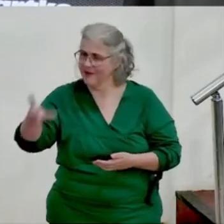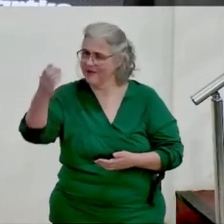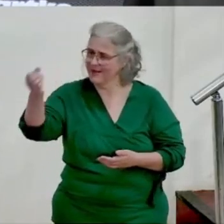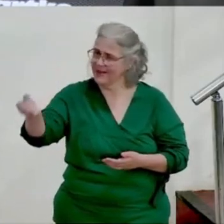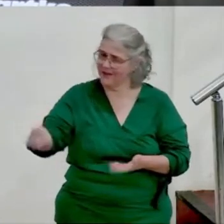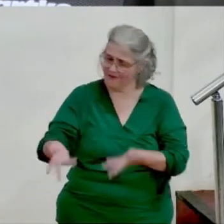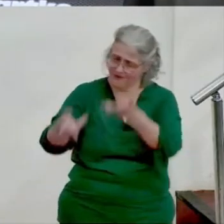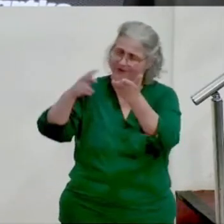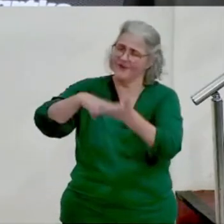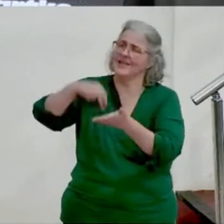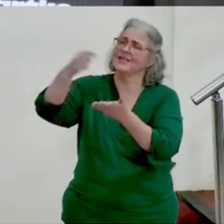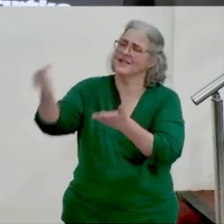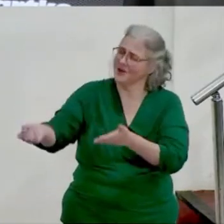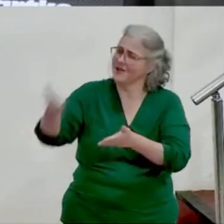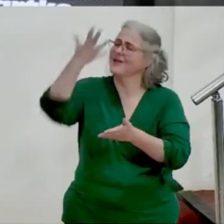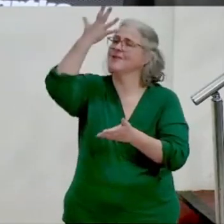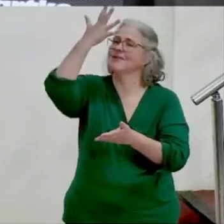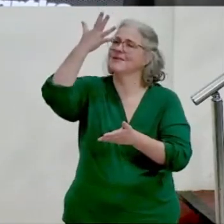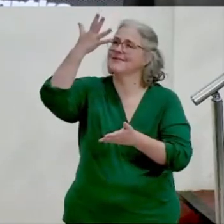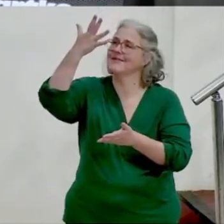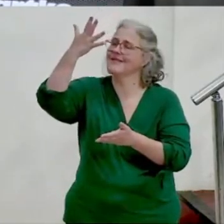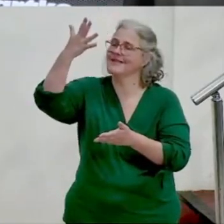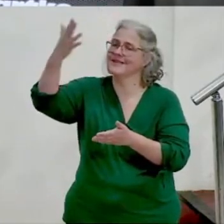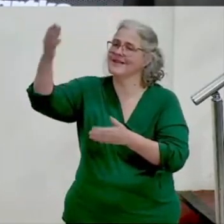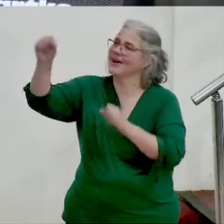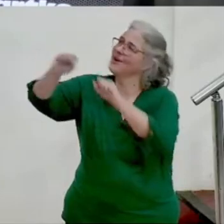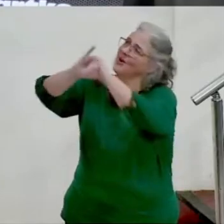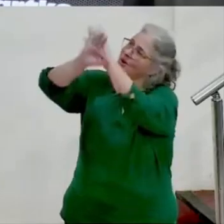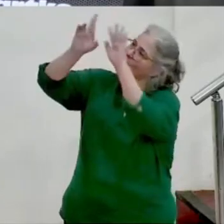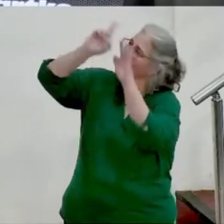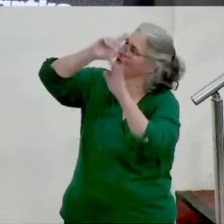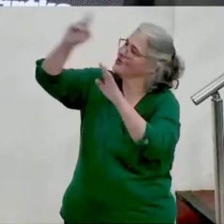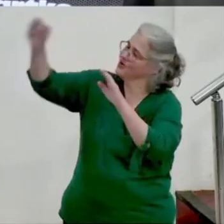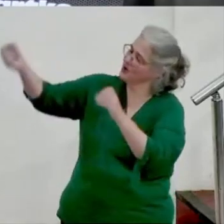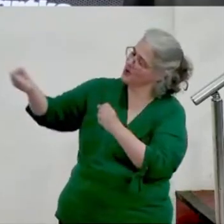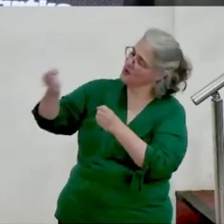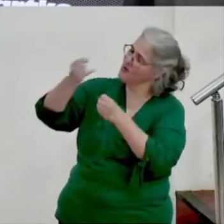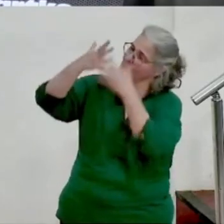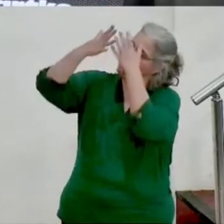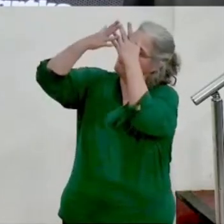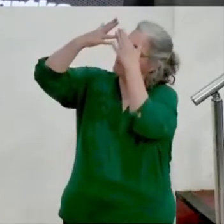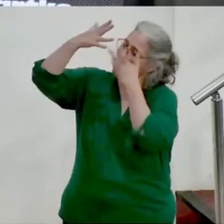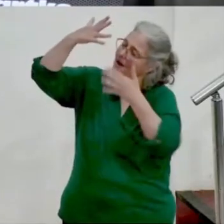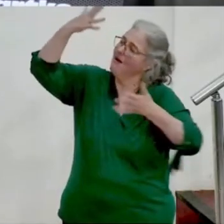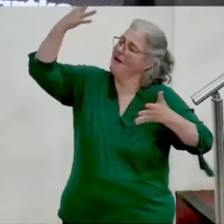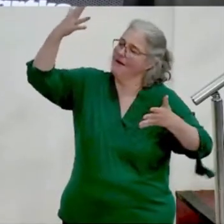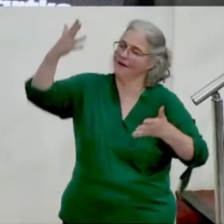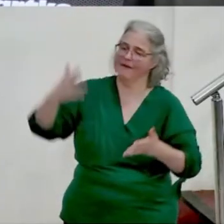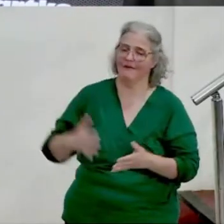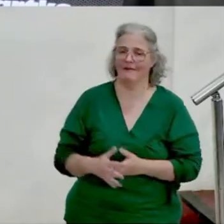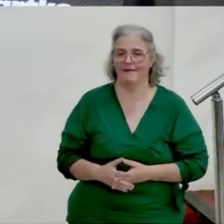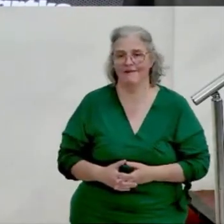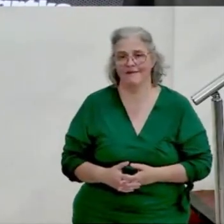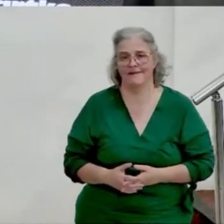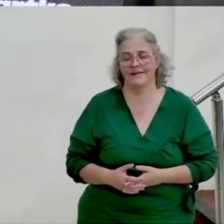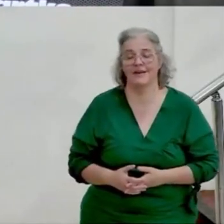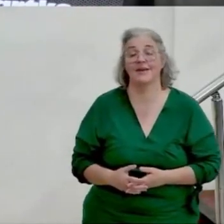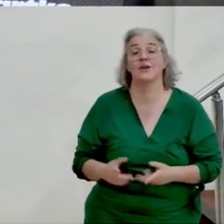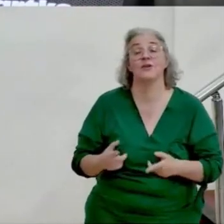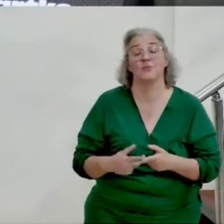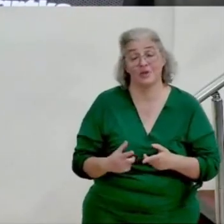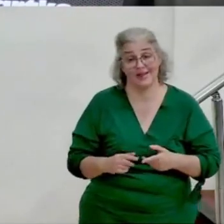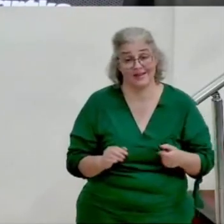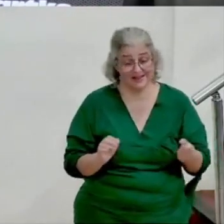a glória do Senhor está raiando sobre você. Porque eis que trevas cobrem a